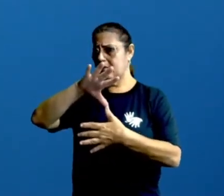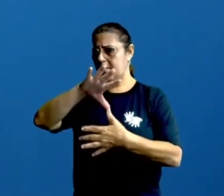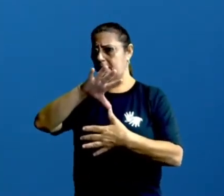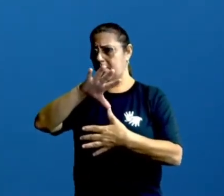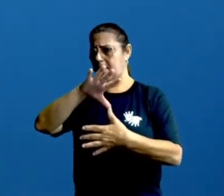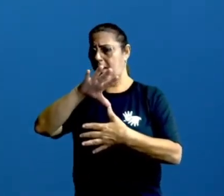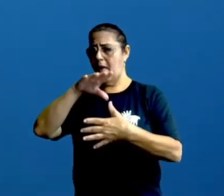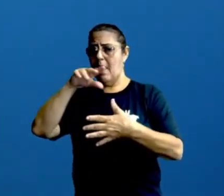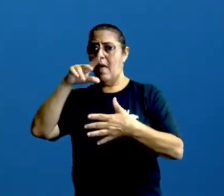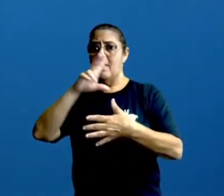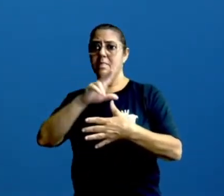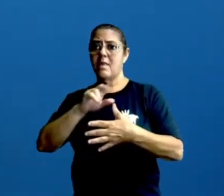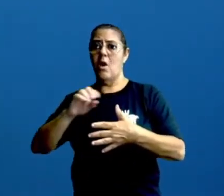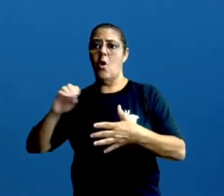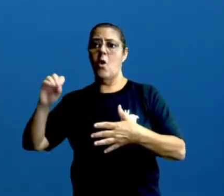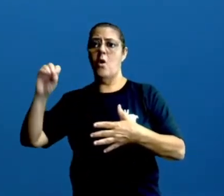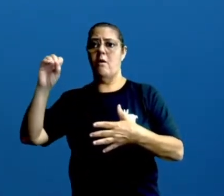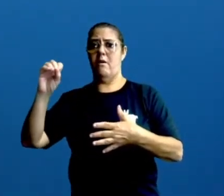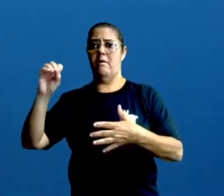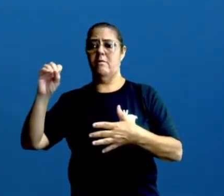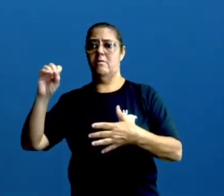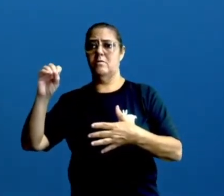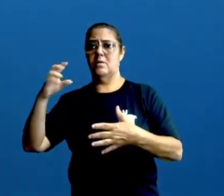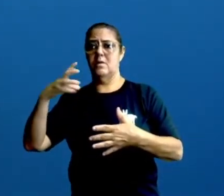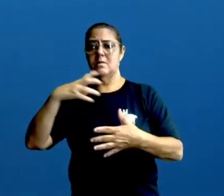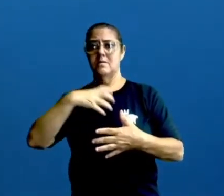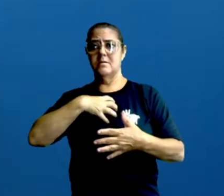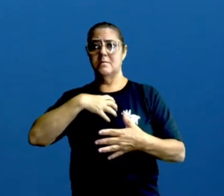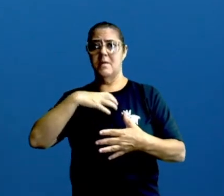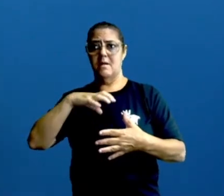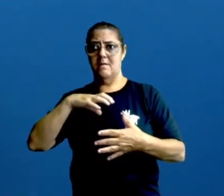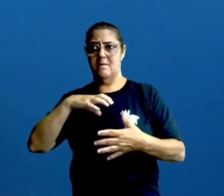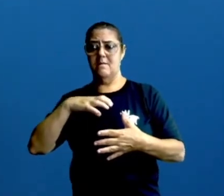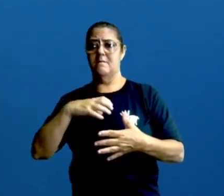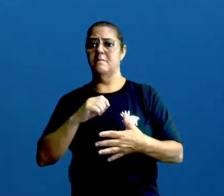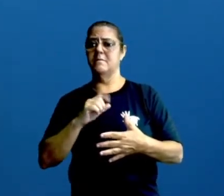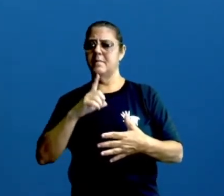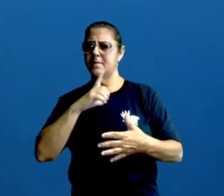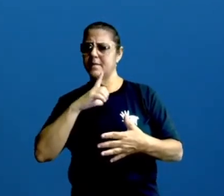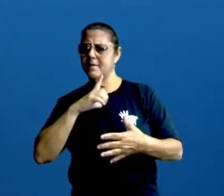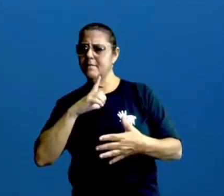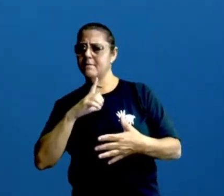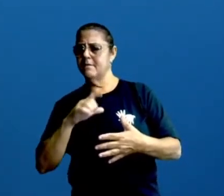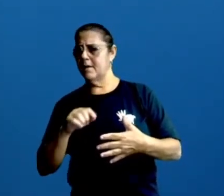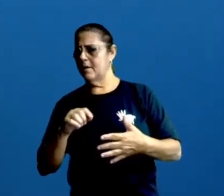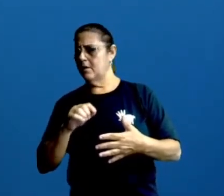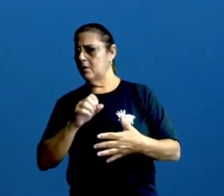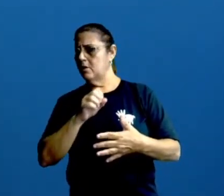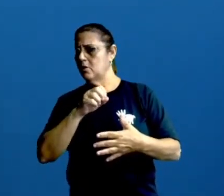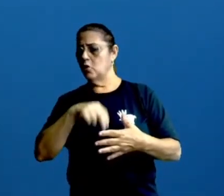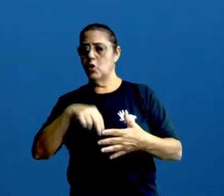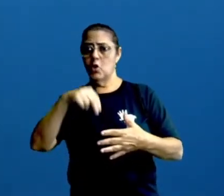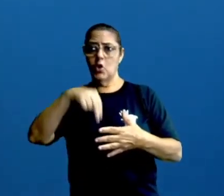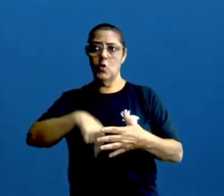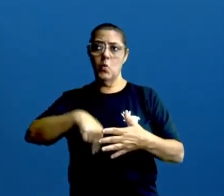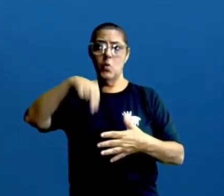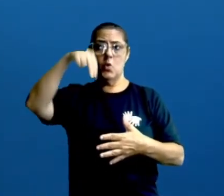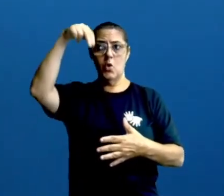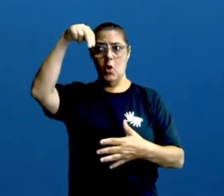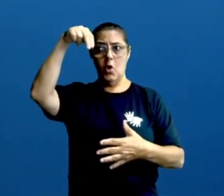até o oeste da Bahia, e iria também ao norte,